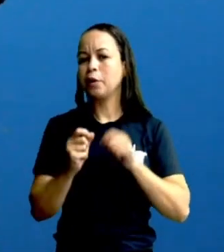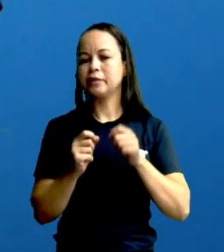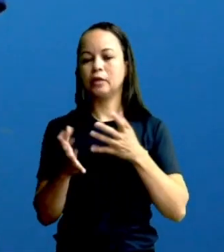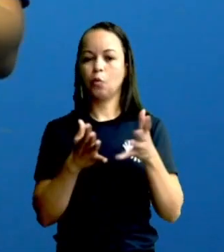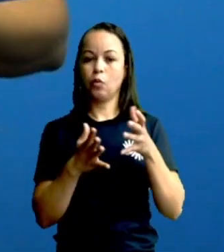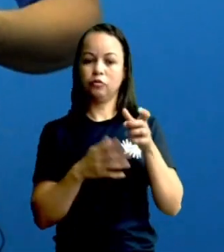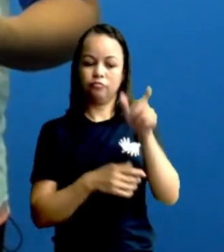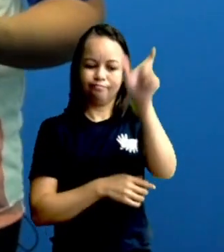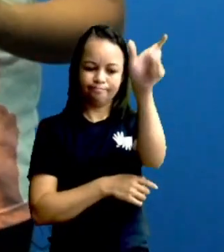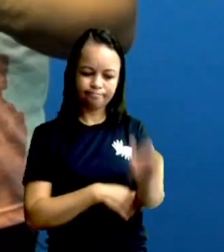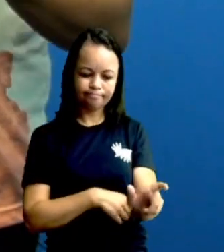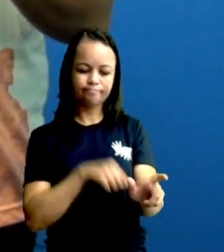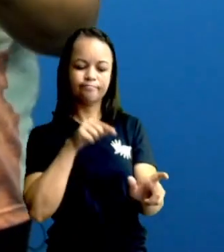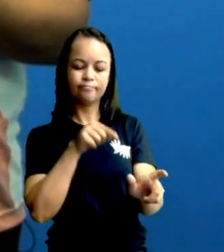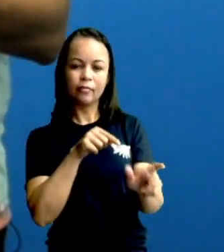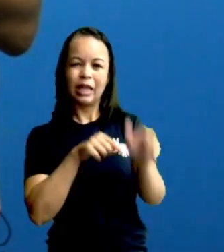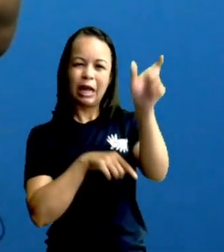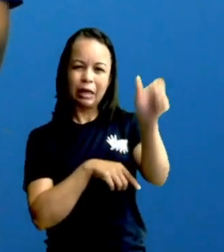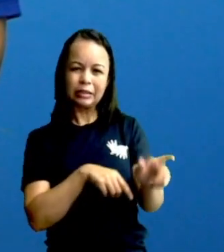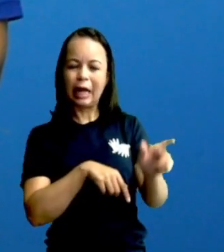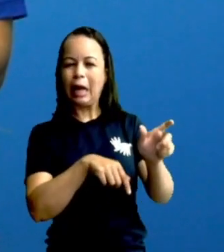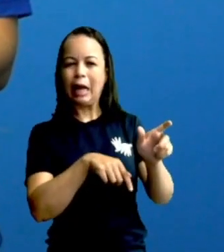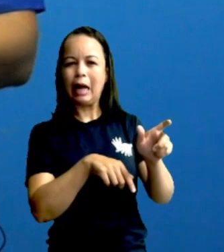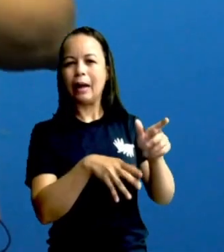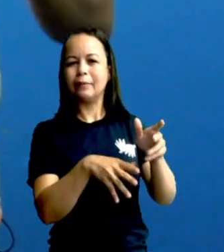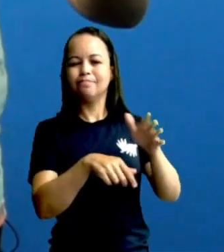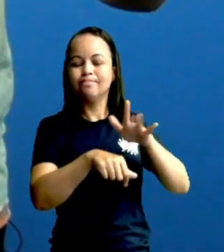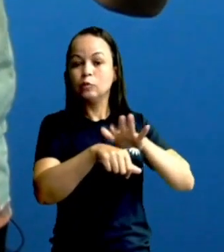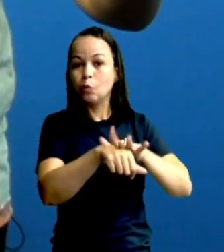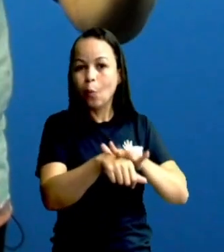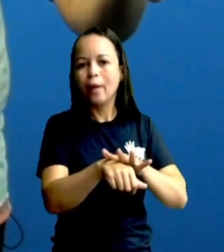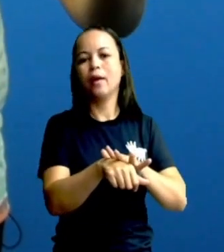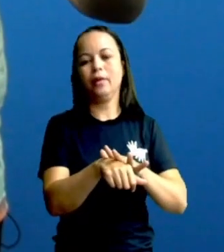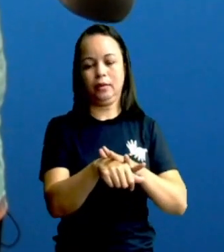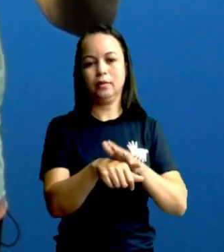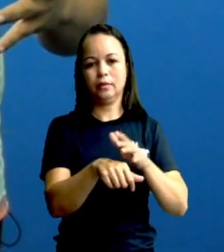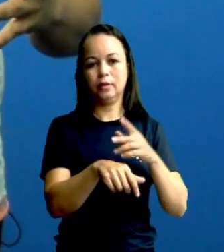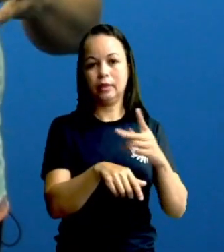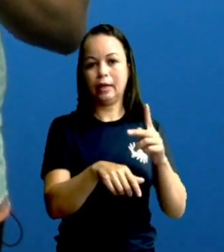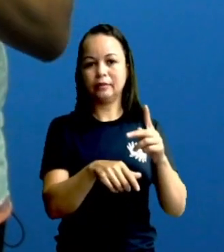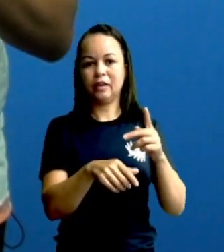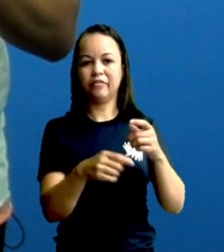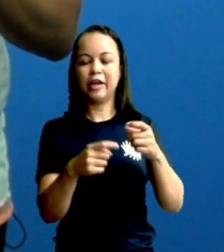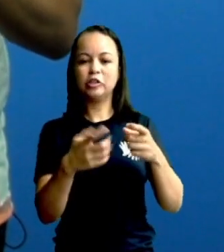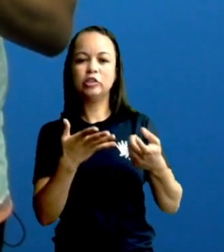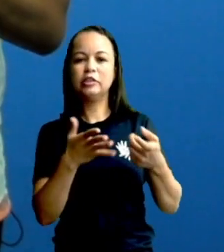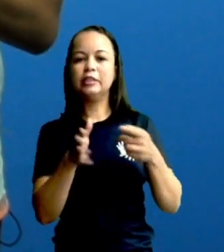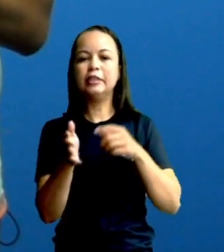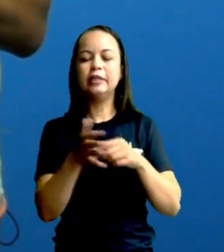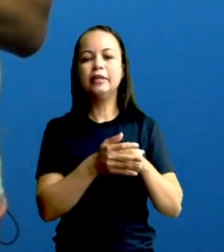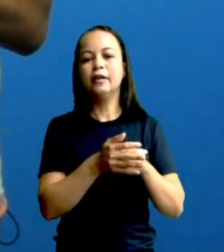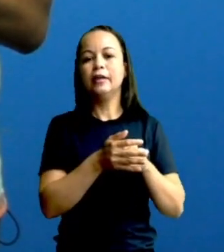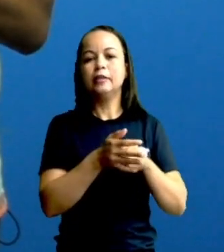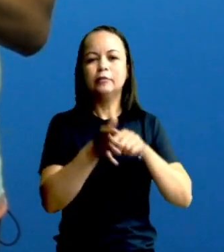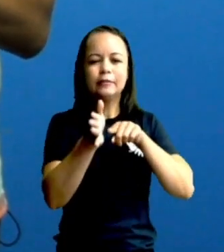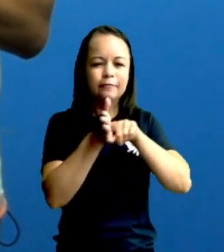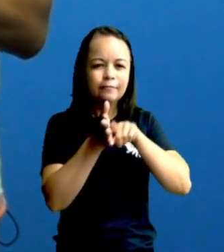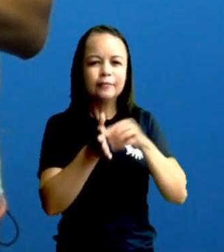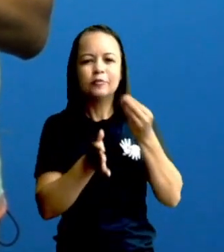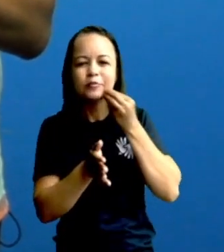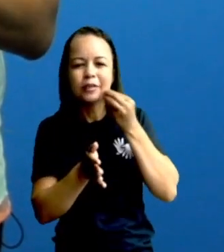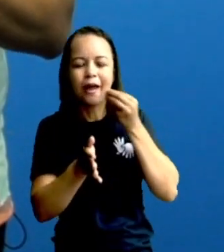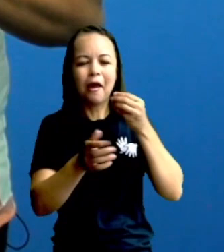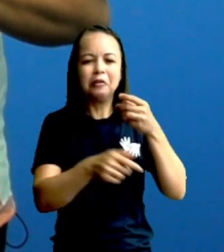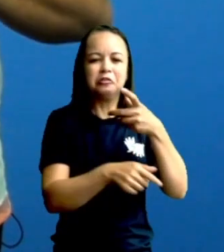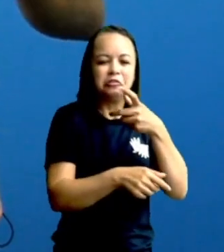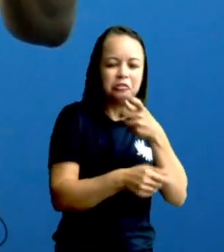você é diagnosticado precocemente, quando você sabe precocemente, através de testes que cada vez mais diminuem a chamada